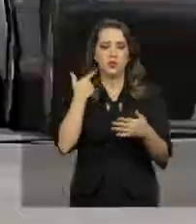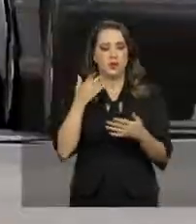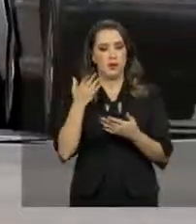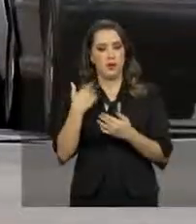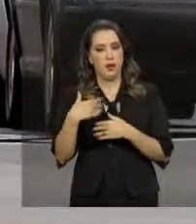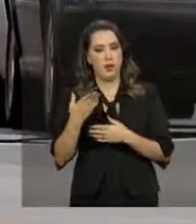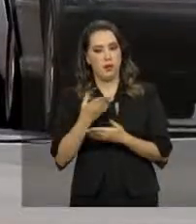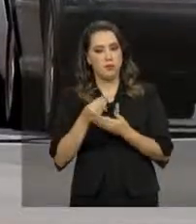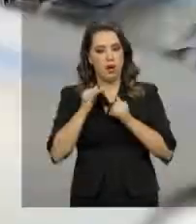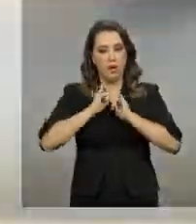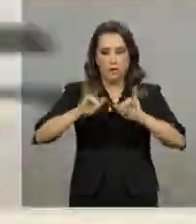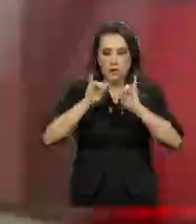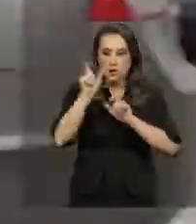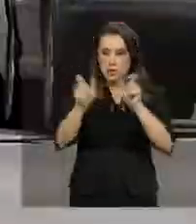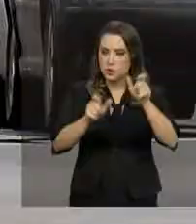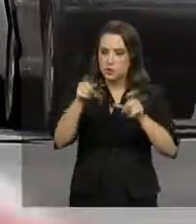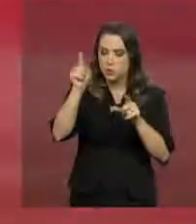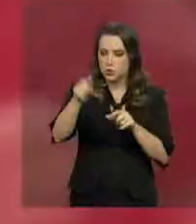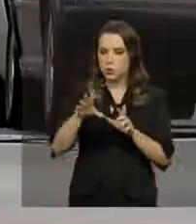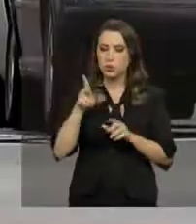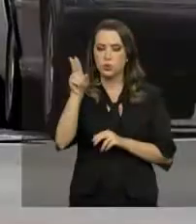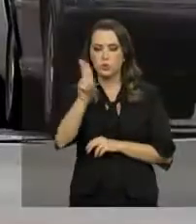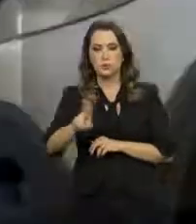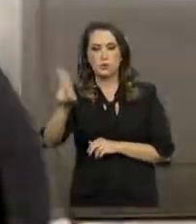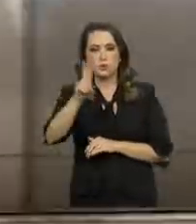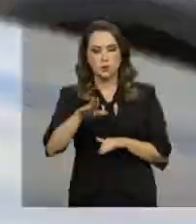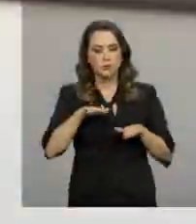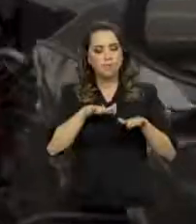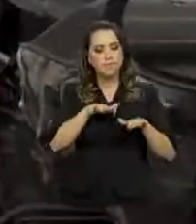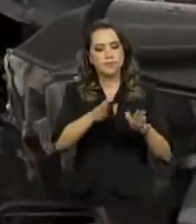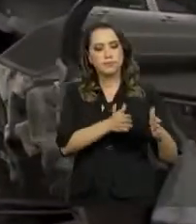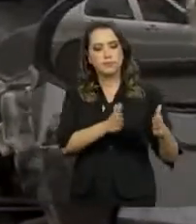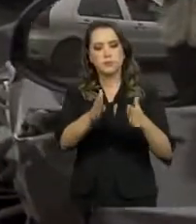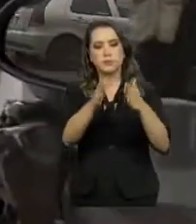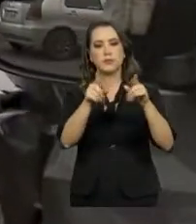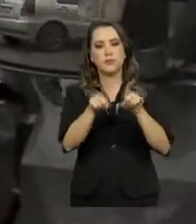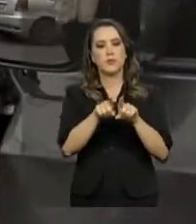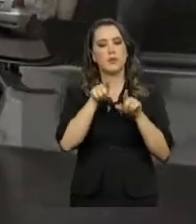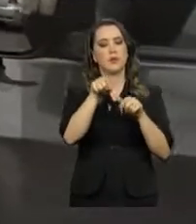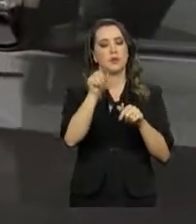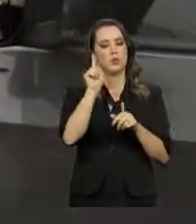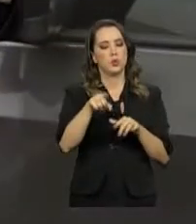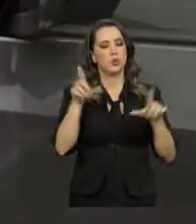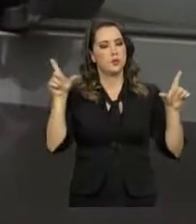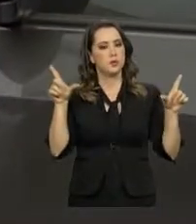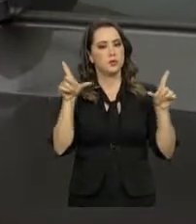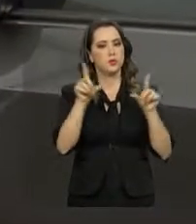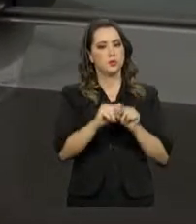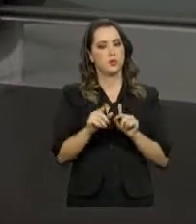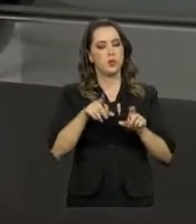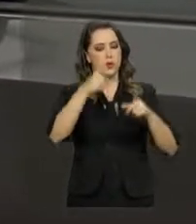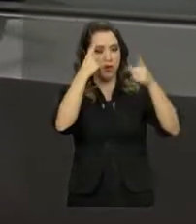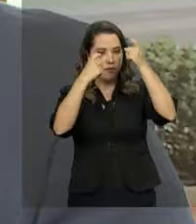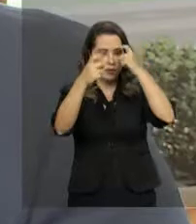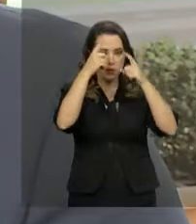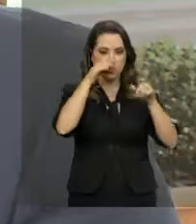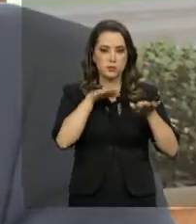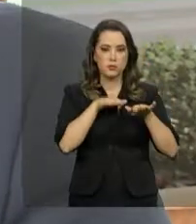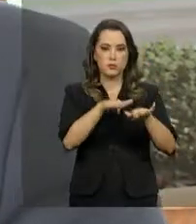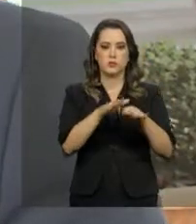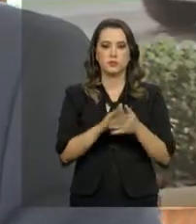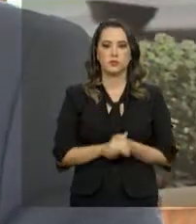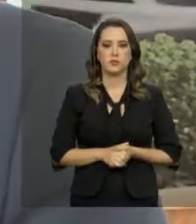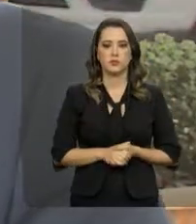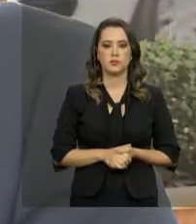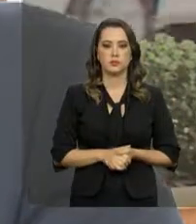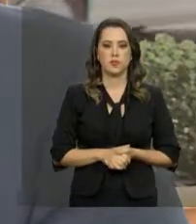protagonismo com todos que usam as vias e rodovias tudo para reduzir a violência no trânsito não é só quem